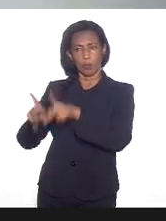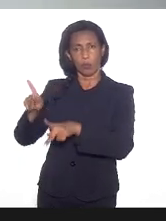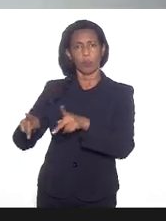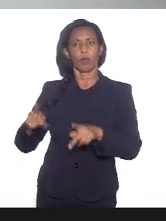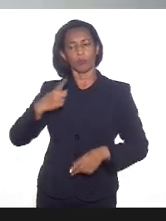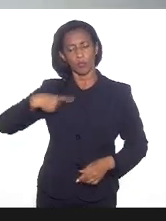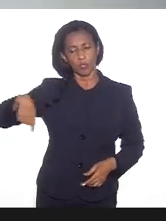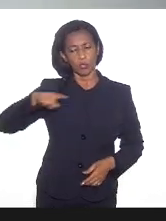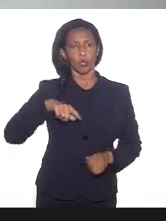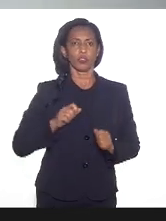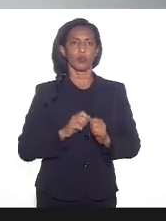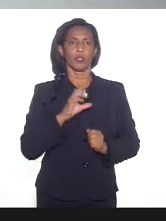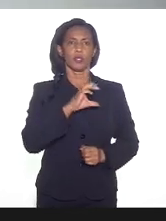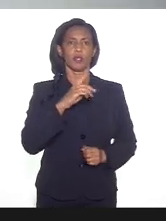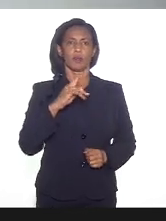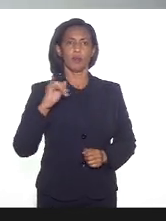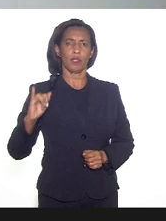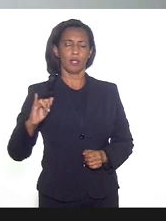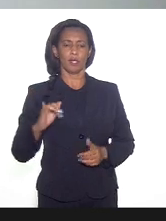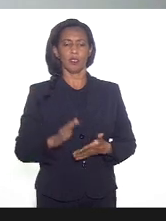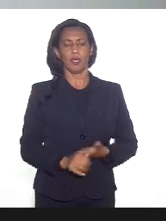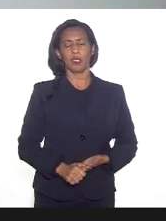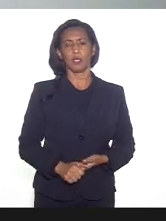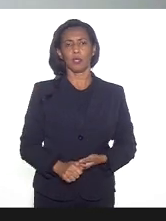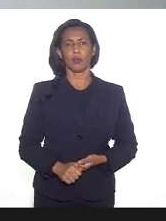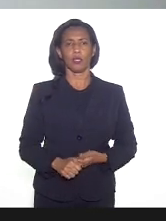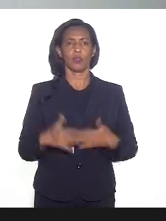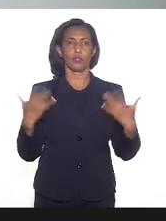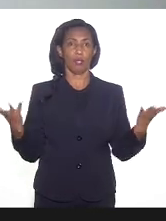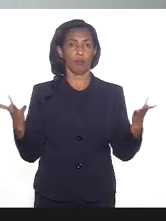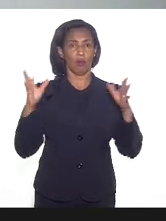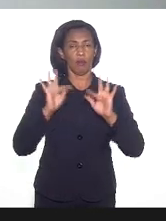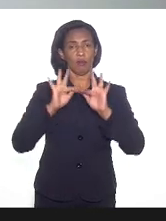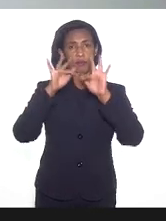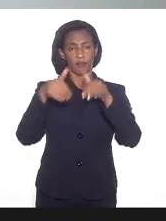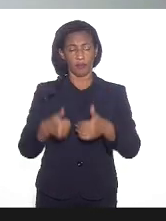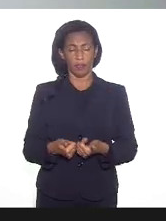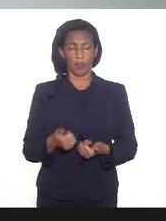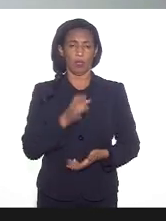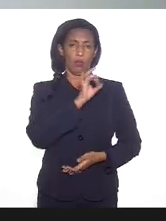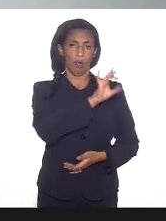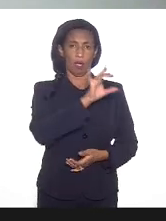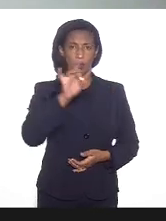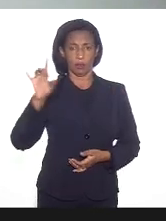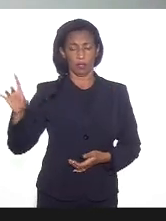CPI. Eu quero passar, então, para breves considerações finais aqui dos deputados,